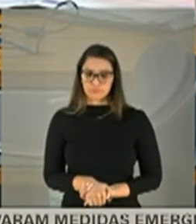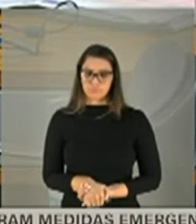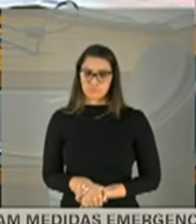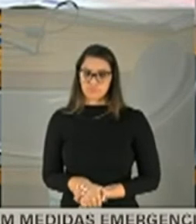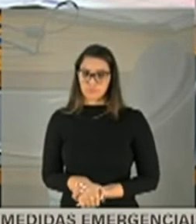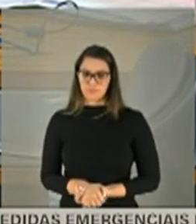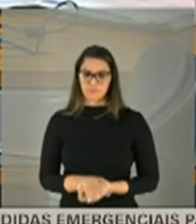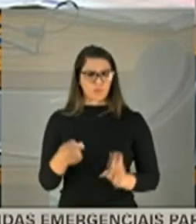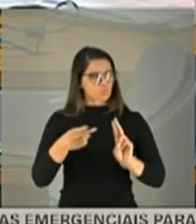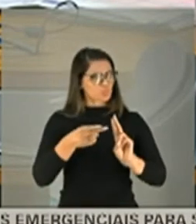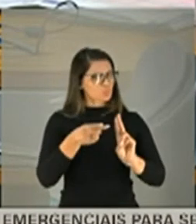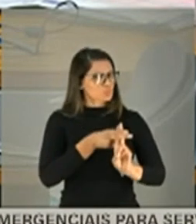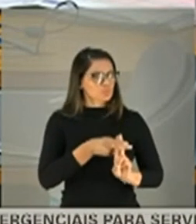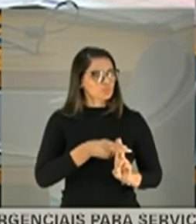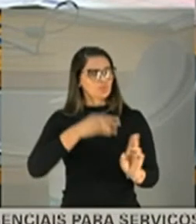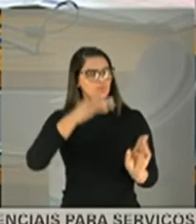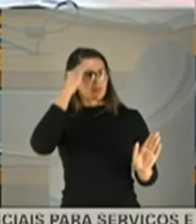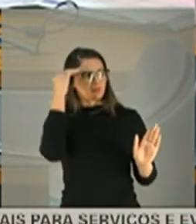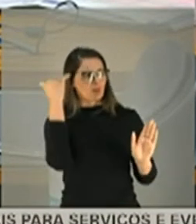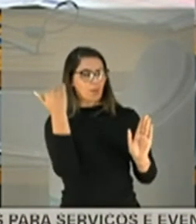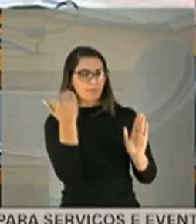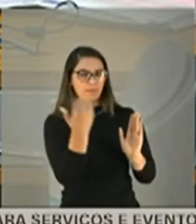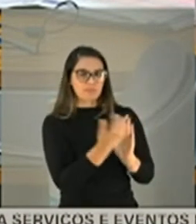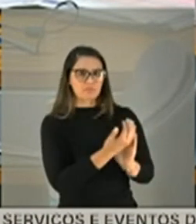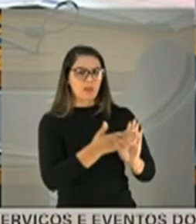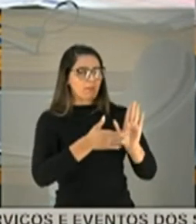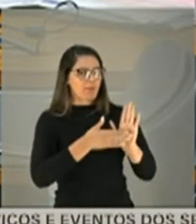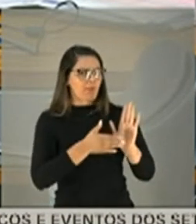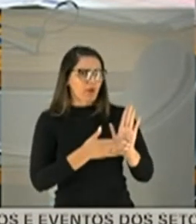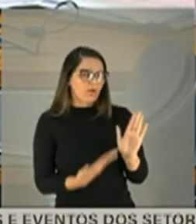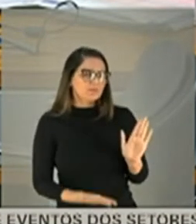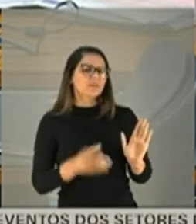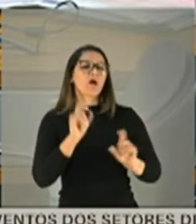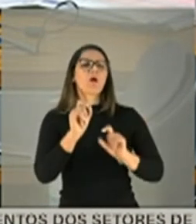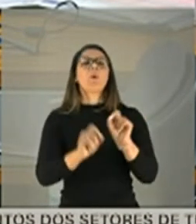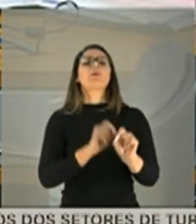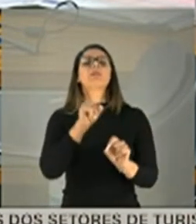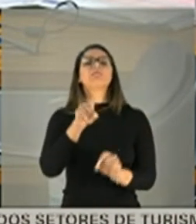O SUS não estaria cumprindo a sua missão? O que a senhora entende?